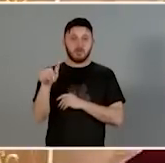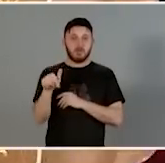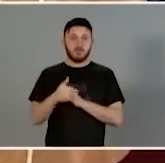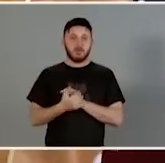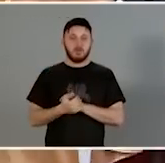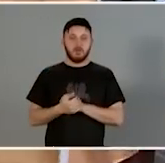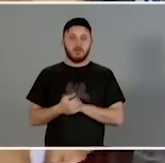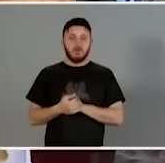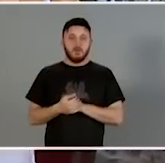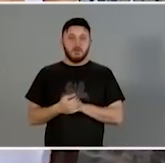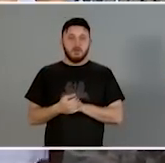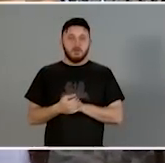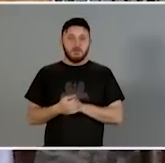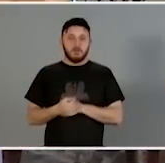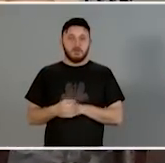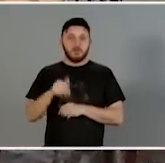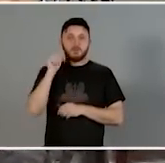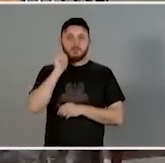é a perna da Antônia.